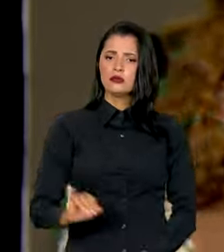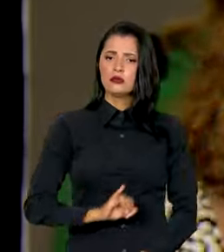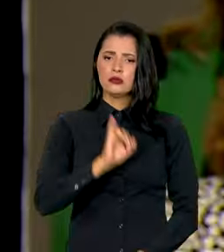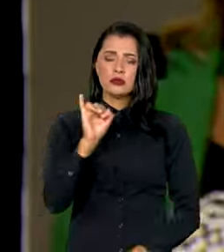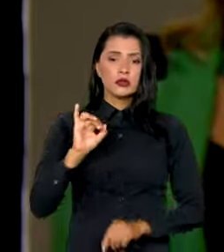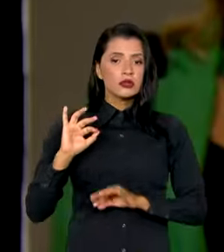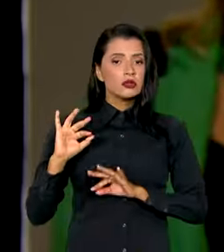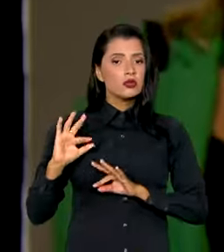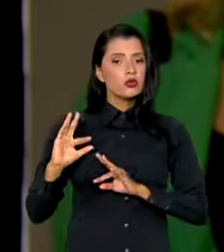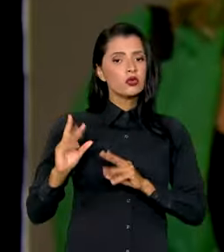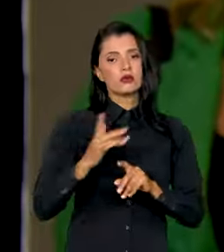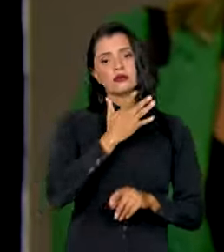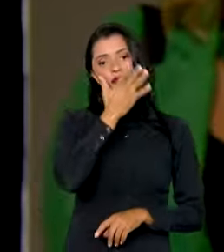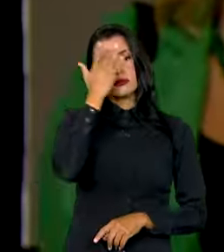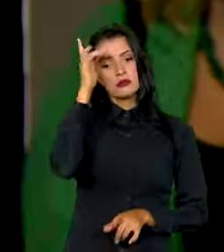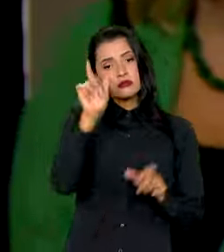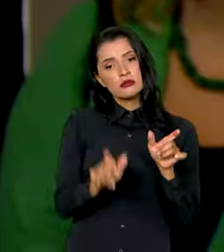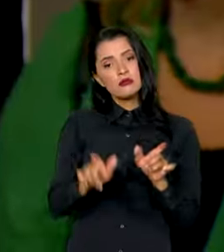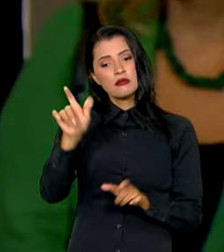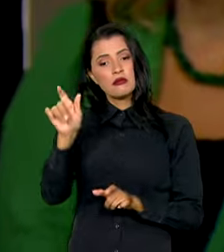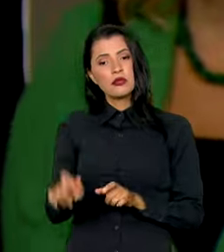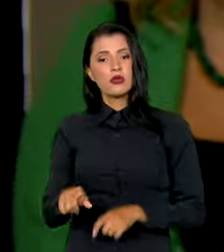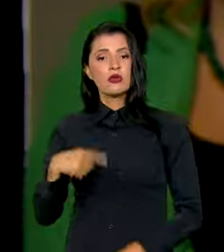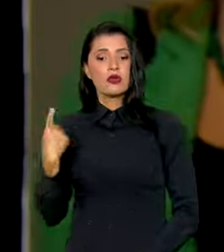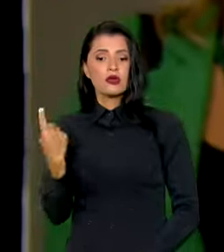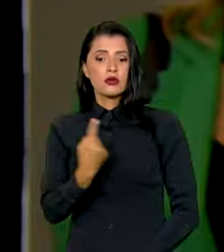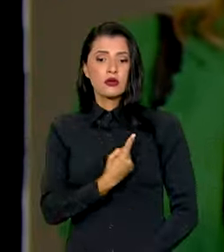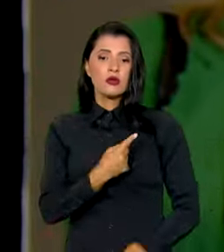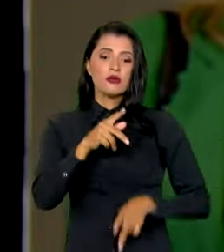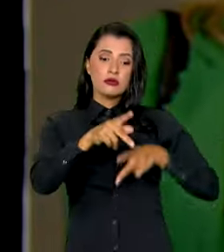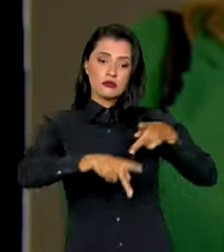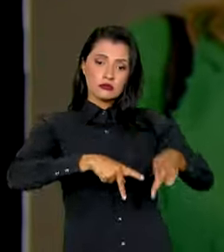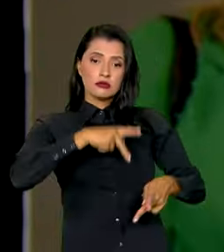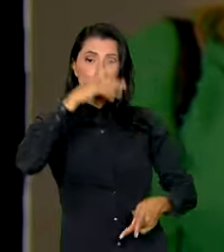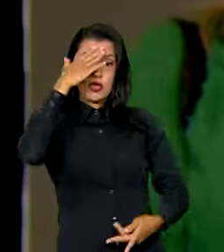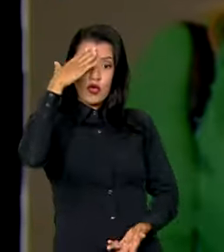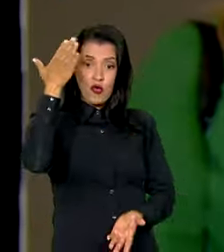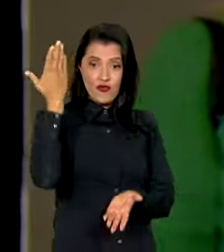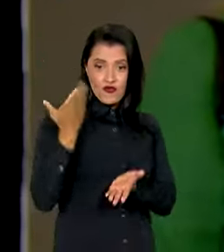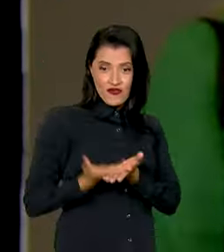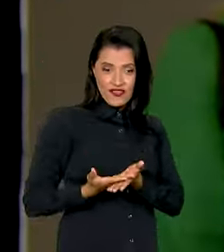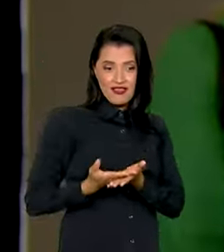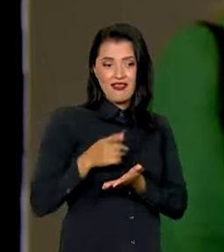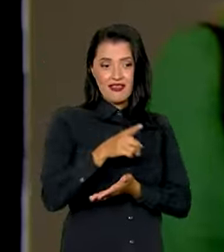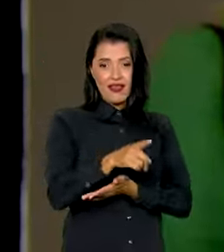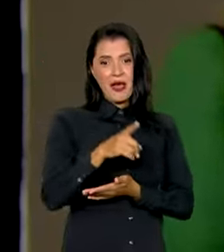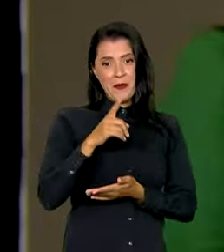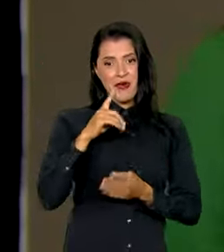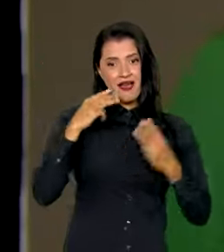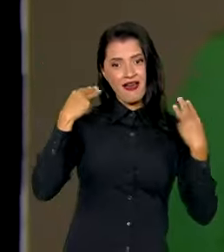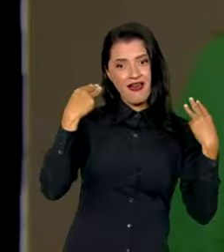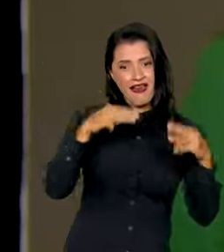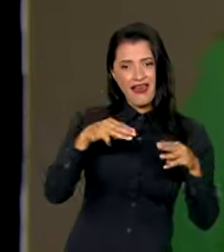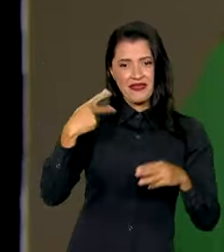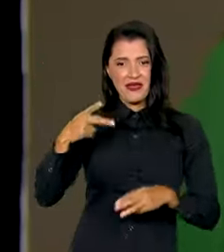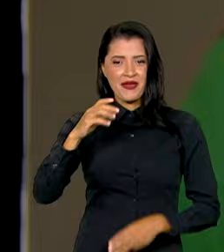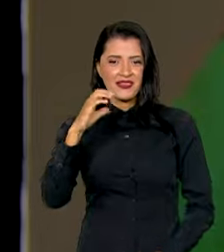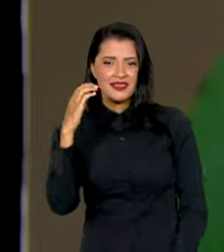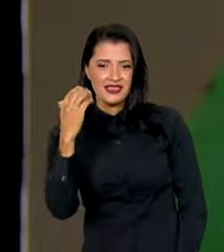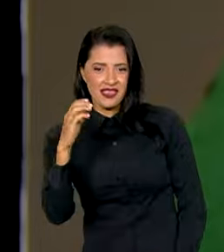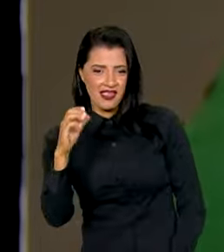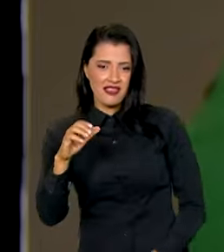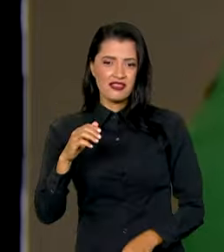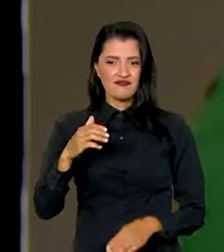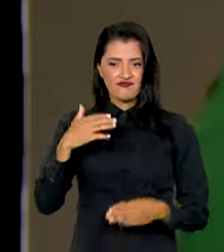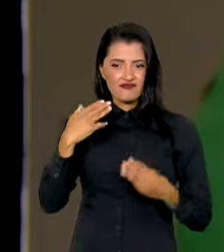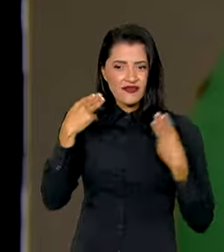todas aquelas pessoas que a nossa população confia, seja para a mensagem da ciência, seja para a mensagem